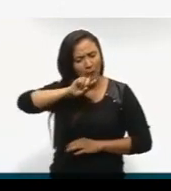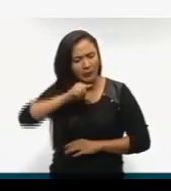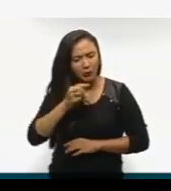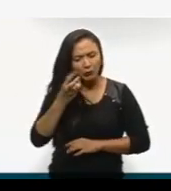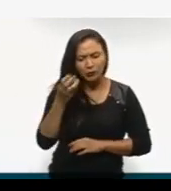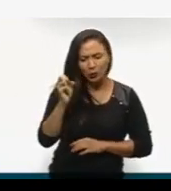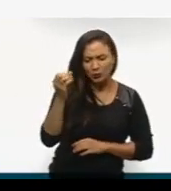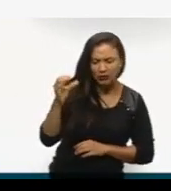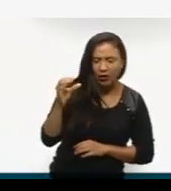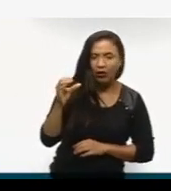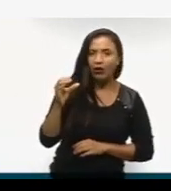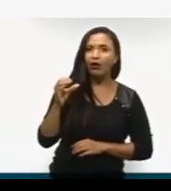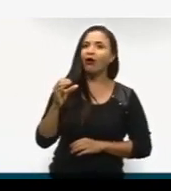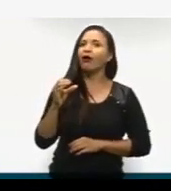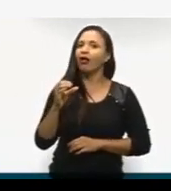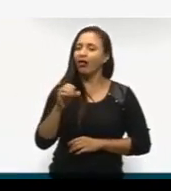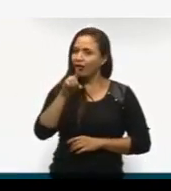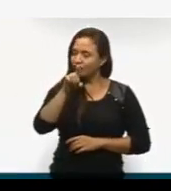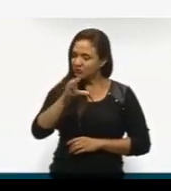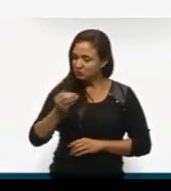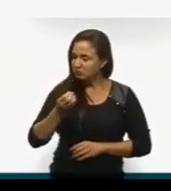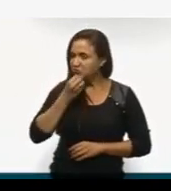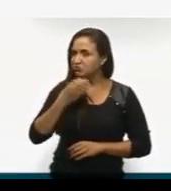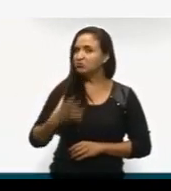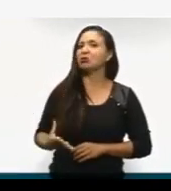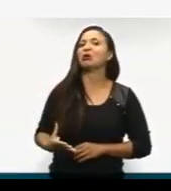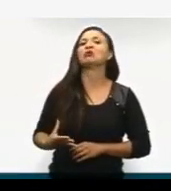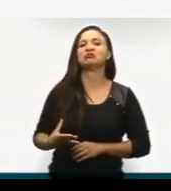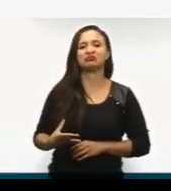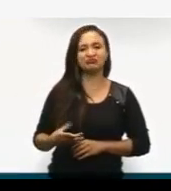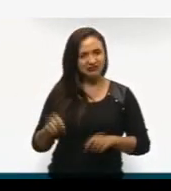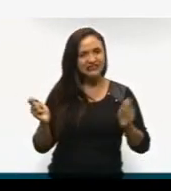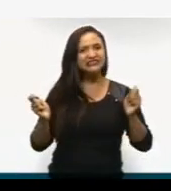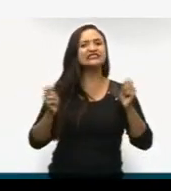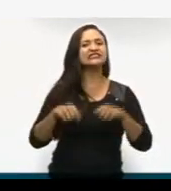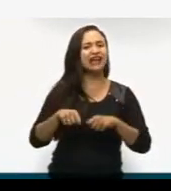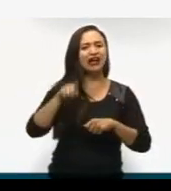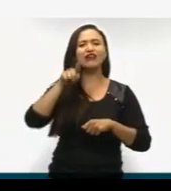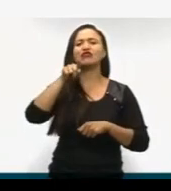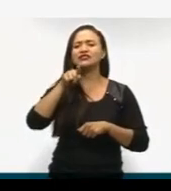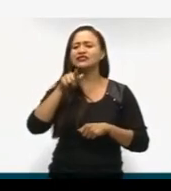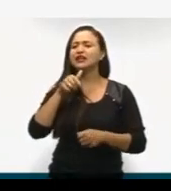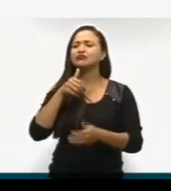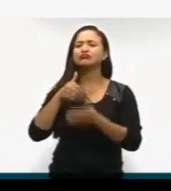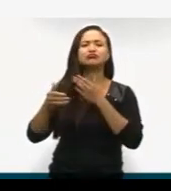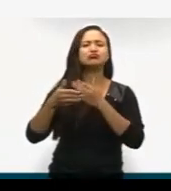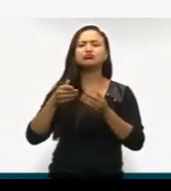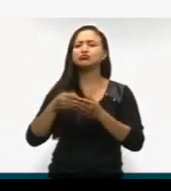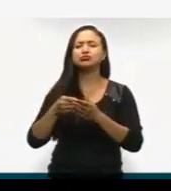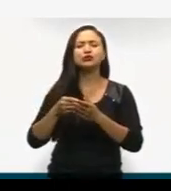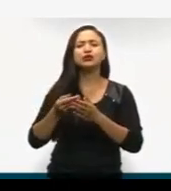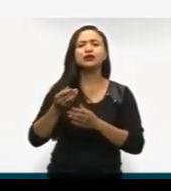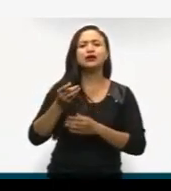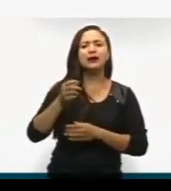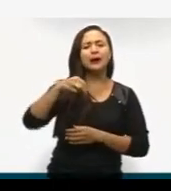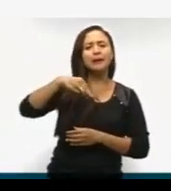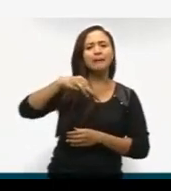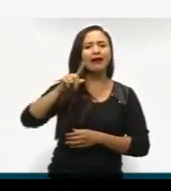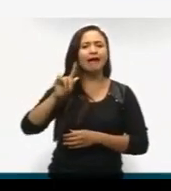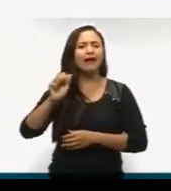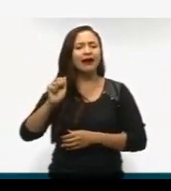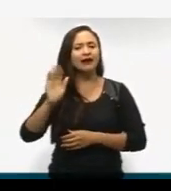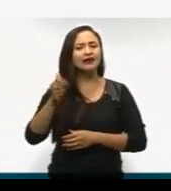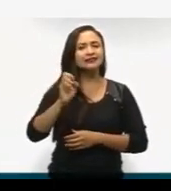105.038, rapaz, você é muito bom. Pode jogar na Mega Sena que você vai ganhar, porque é uma estimação,